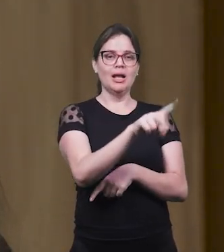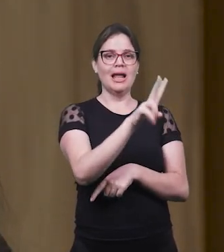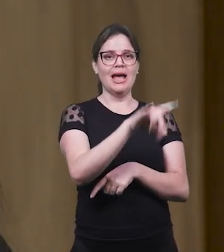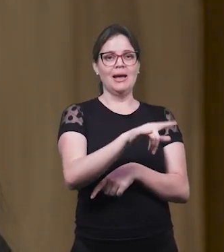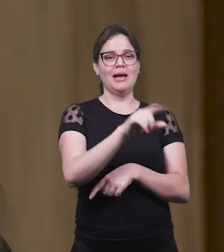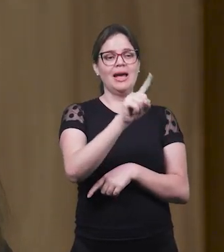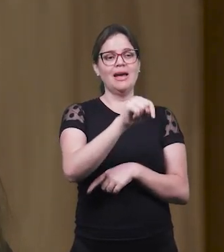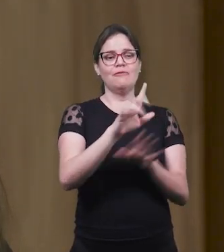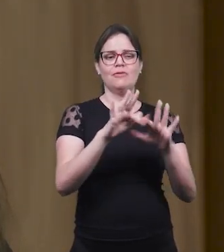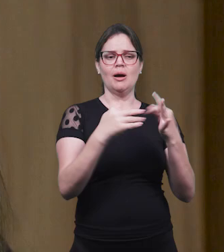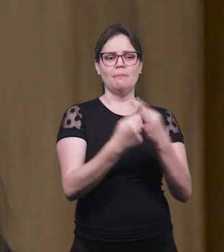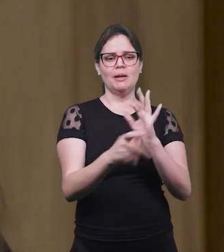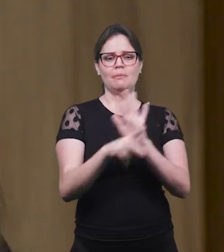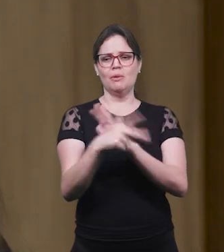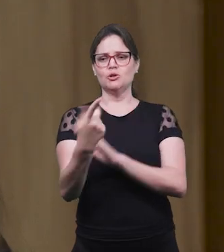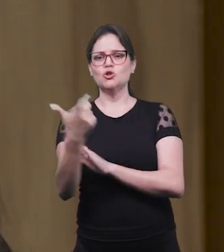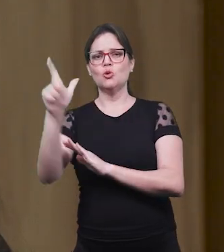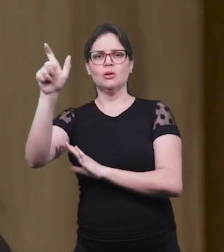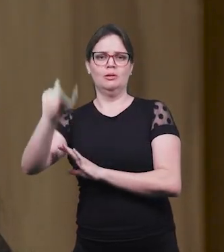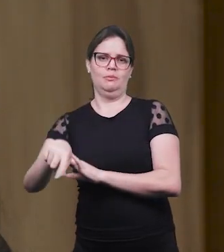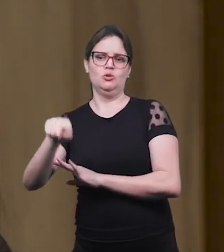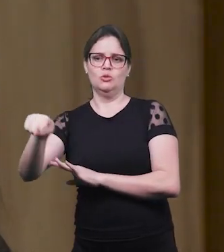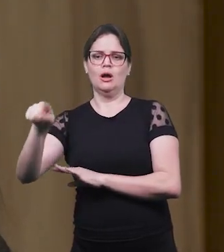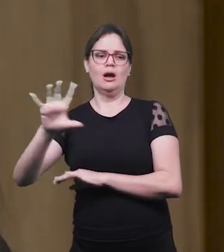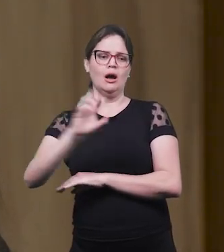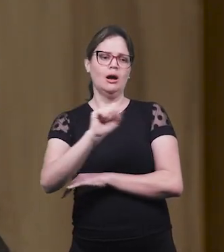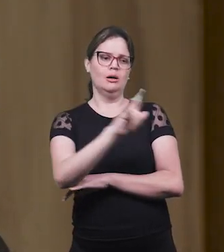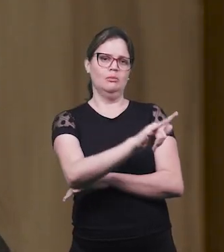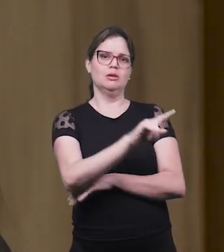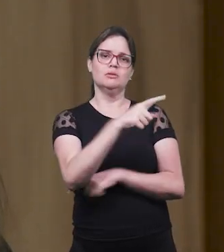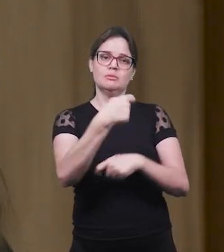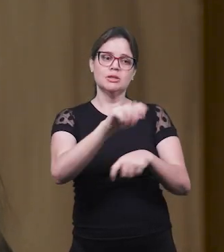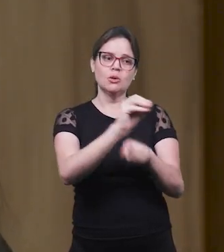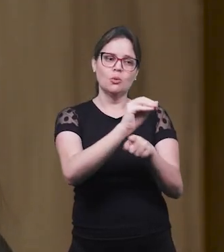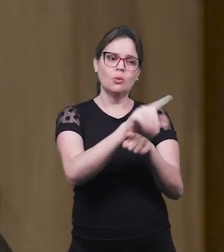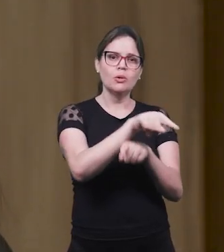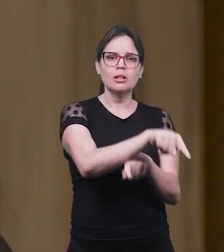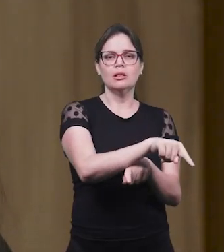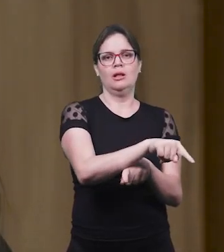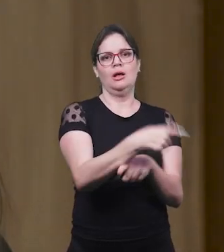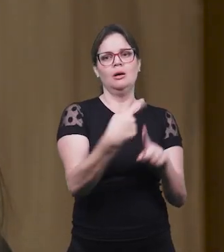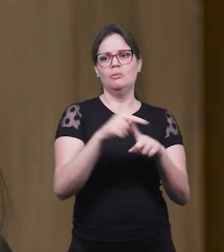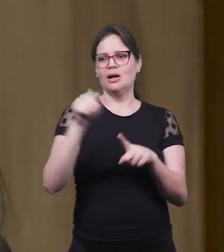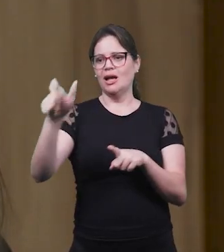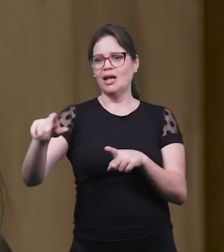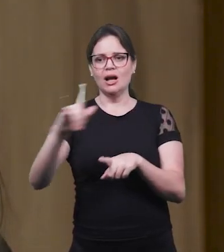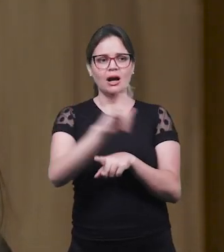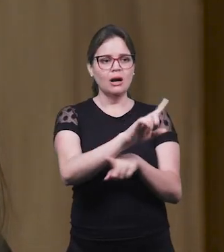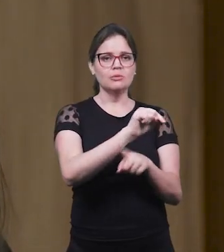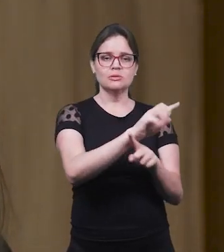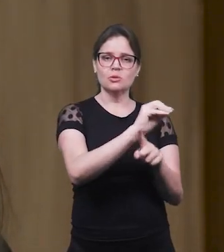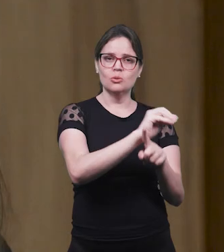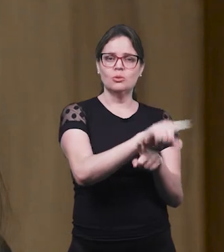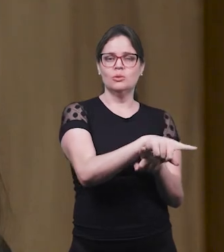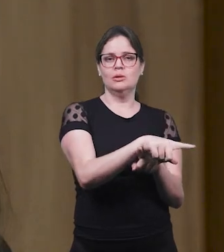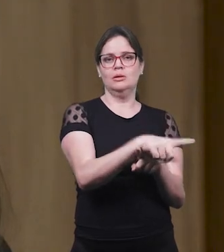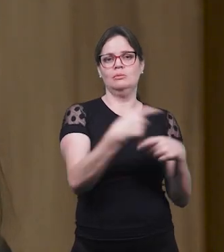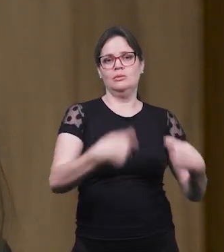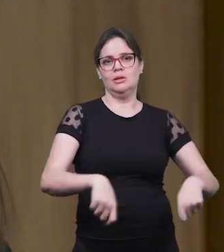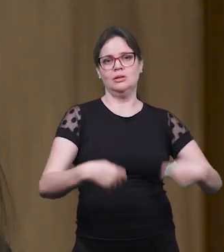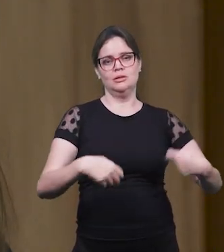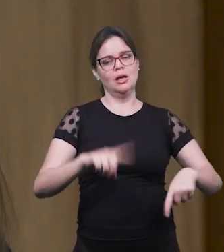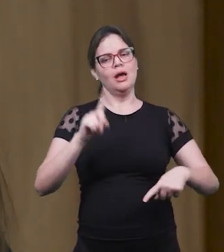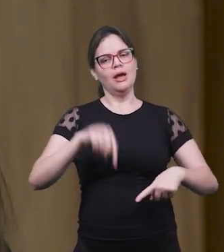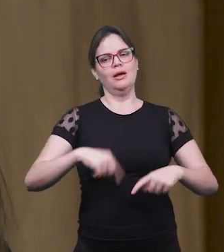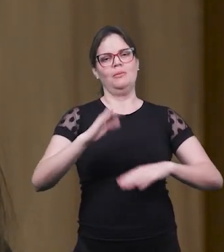alguém. Então, você tem que cuidar daquele amor de alguém. Então, você se torna uma profissão